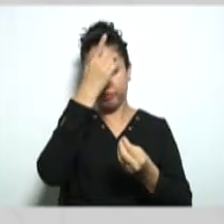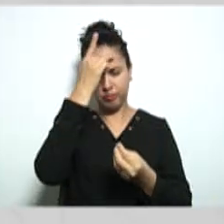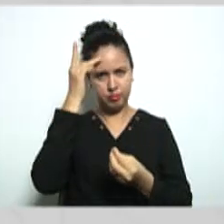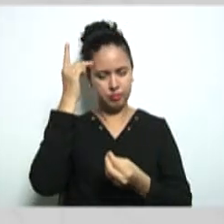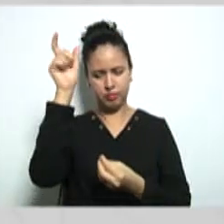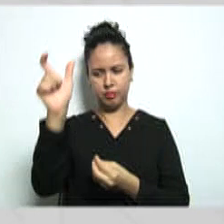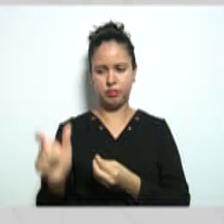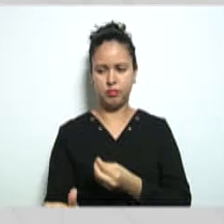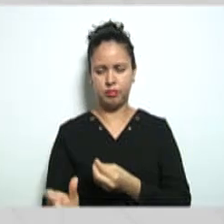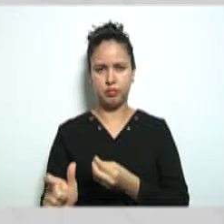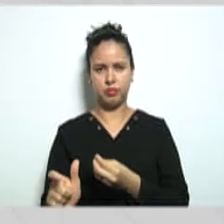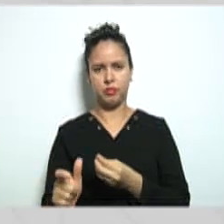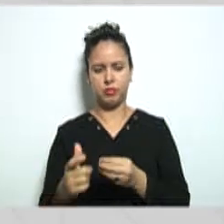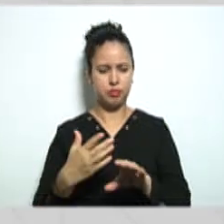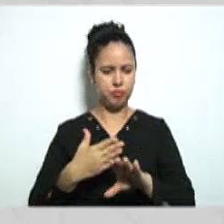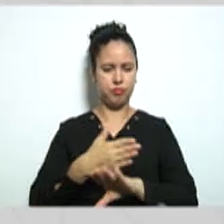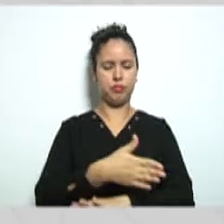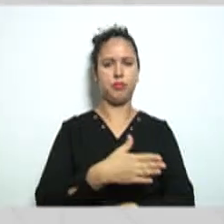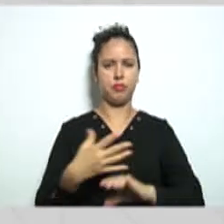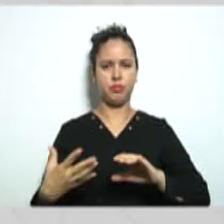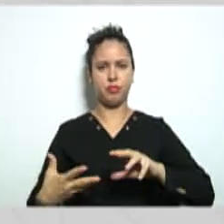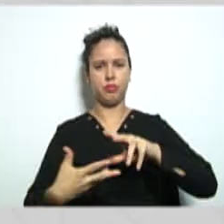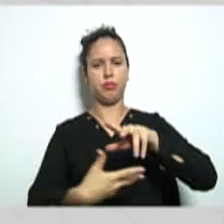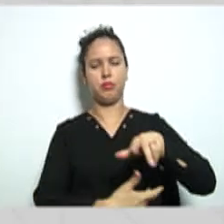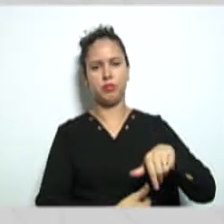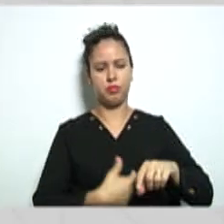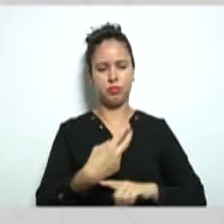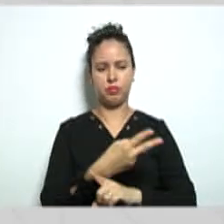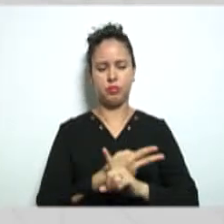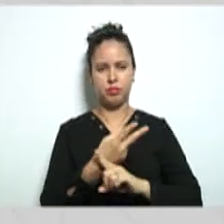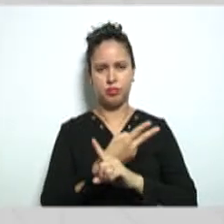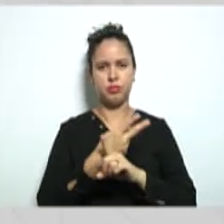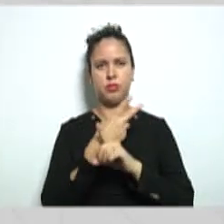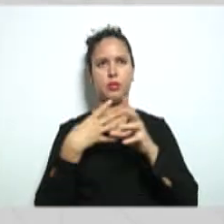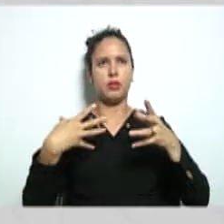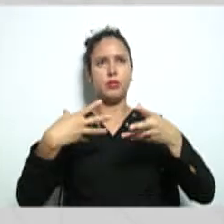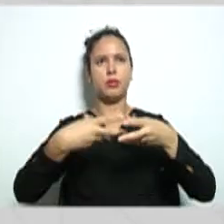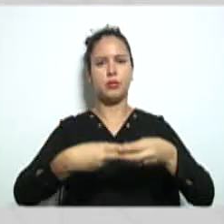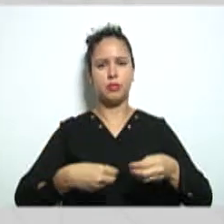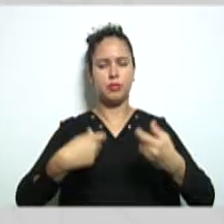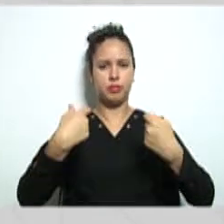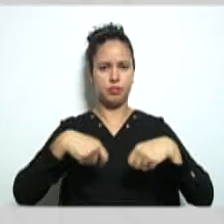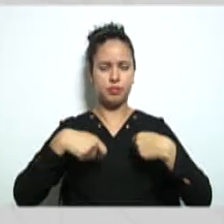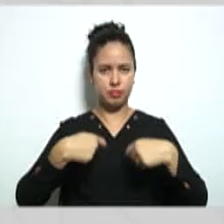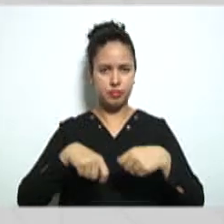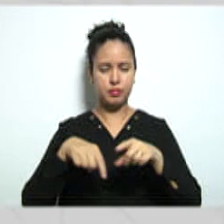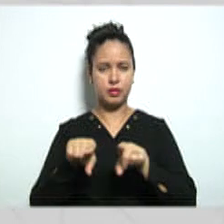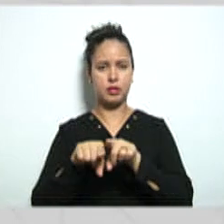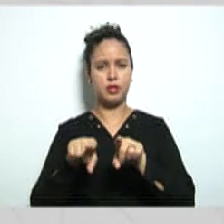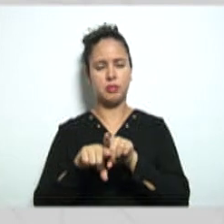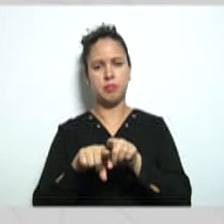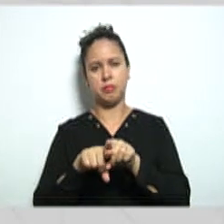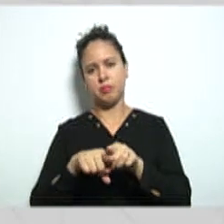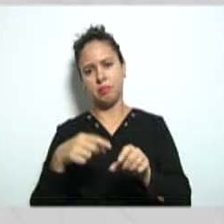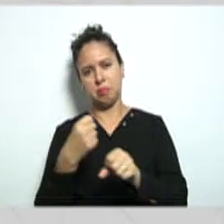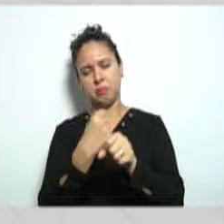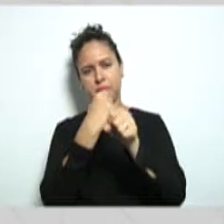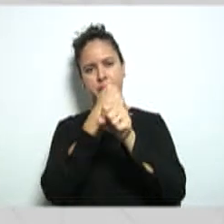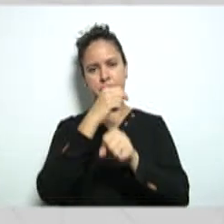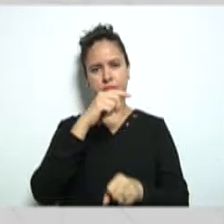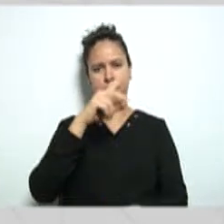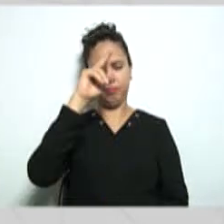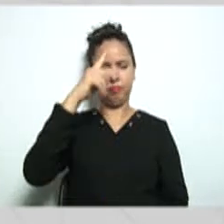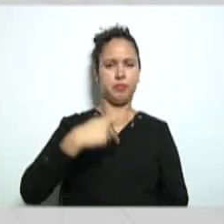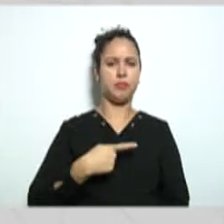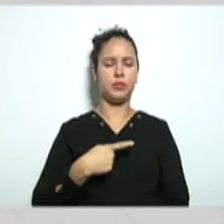no mundo, buscar tudo que necessita e construir-se a si mesmo. Todas as